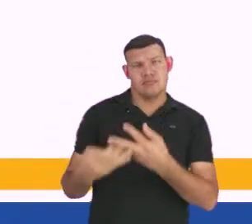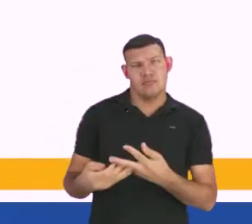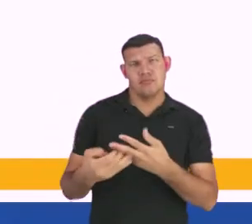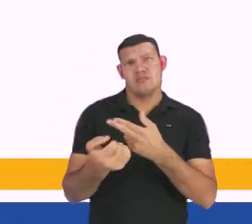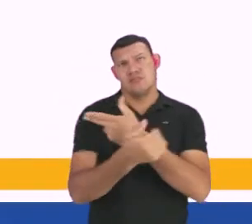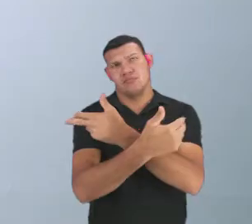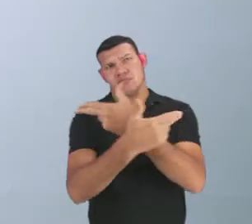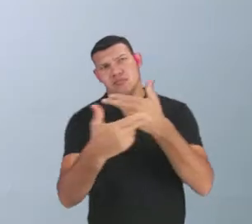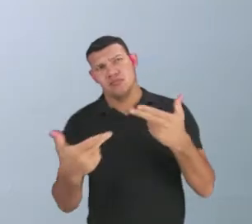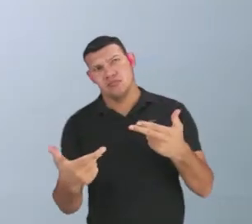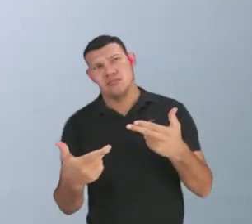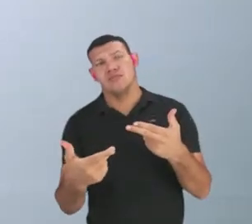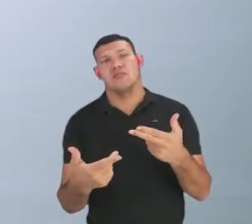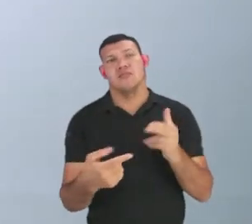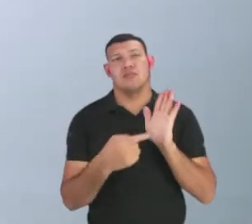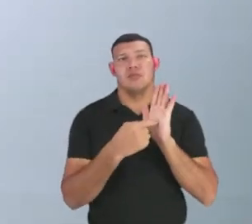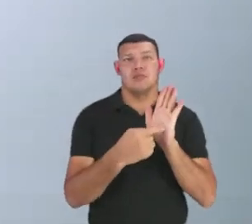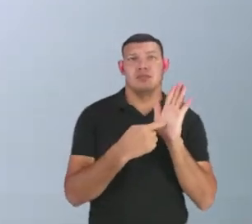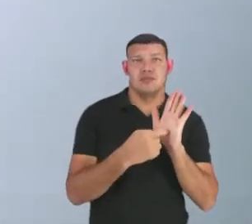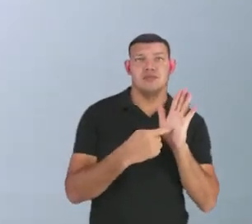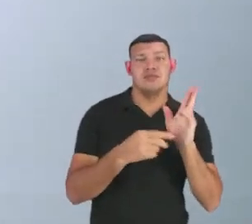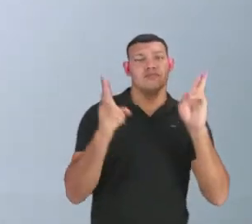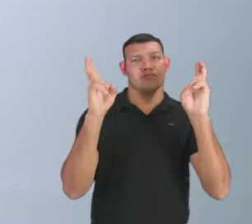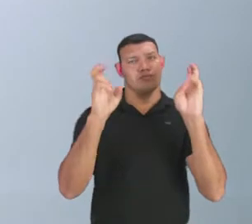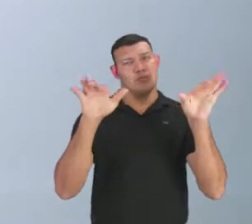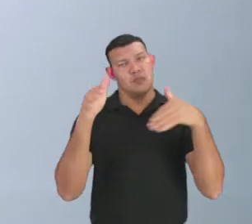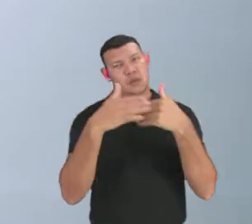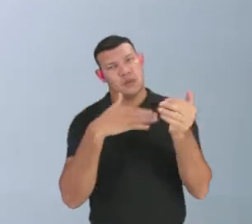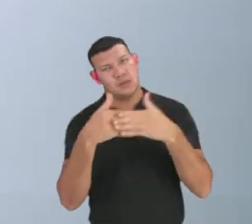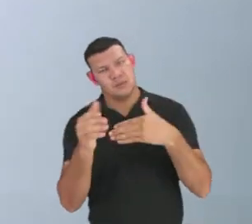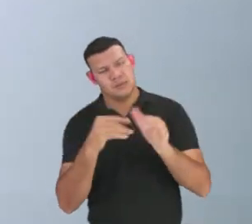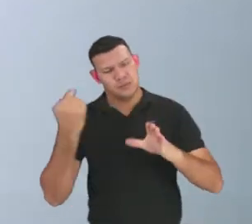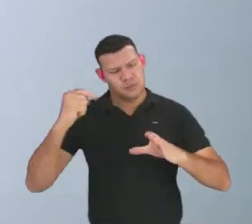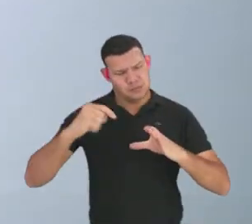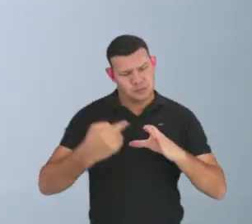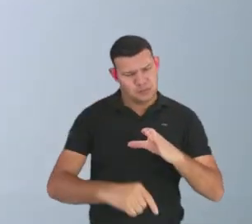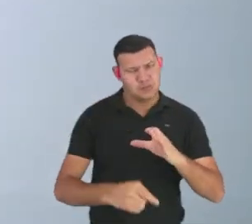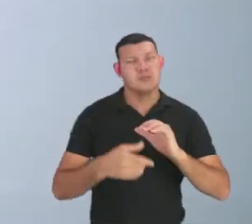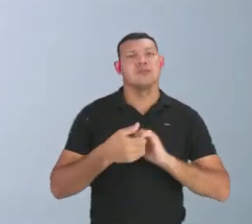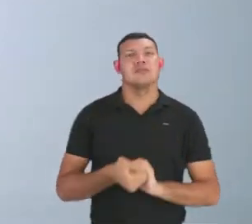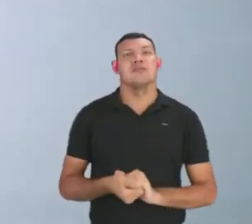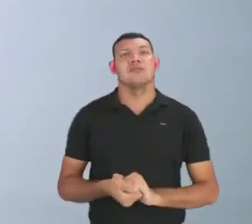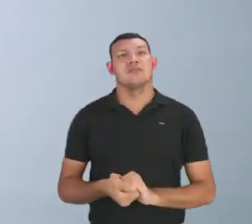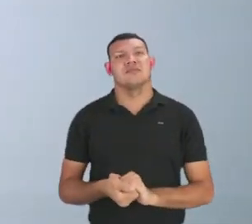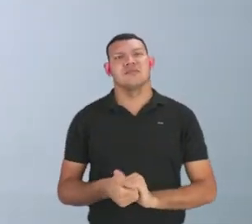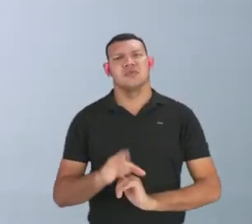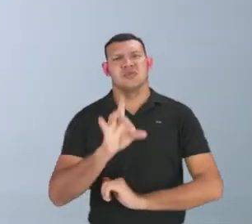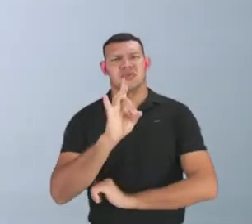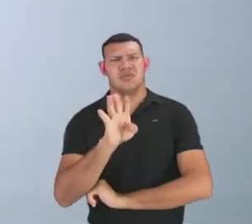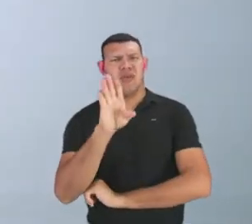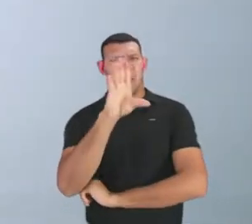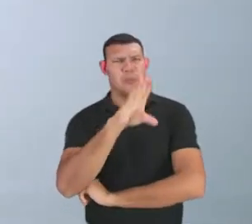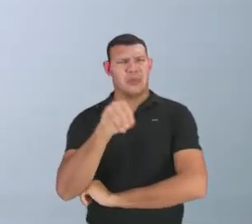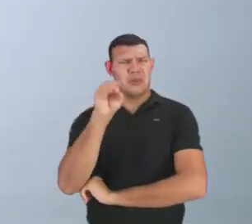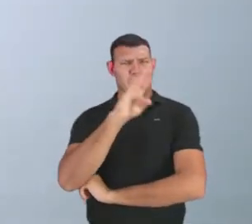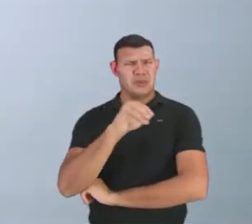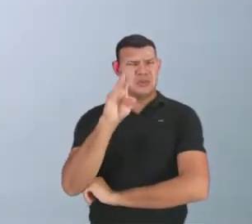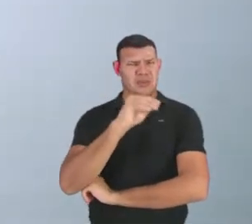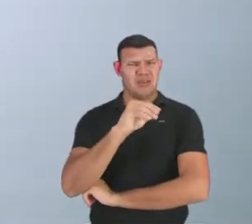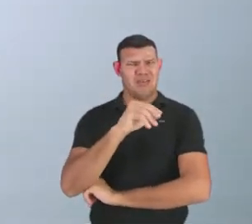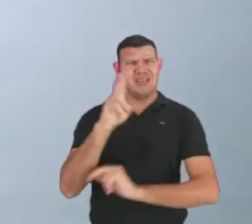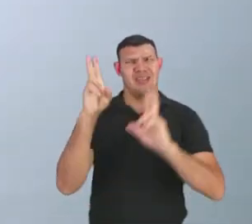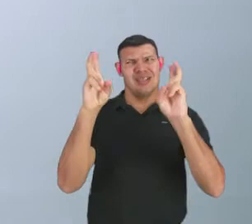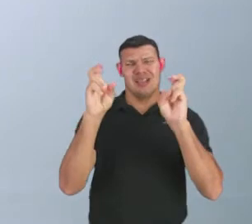expor um assunto de maneira abrangente e aprofundada. Apenas falar um tema, no entanto,